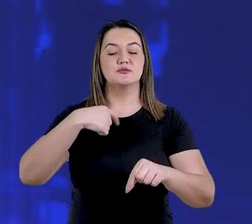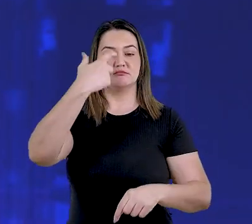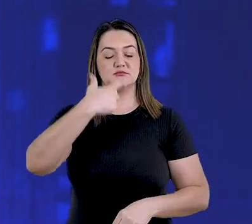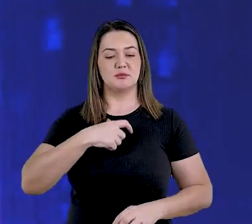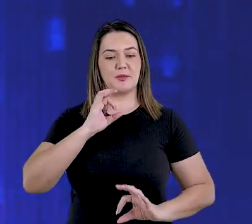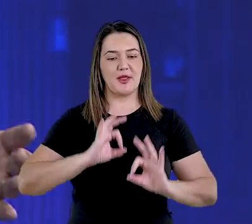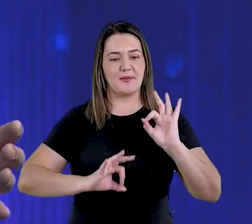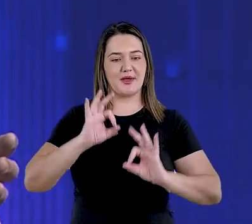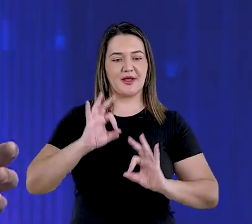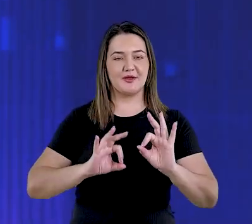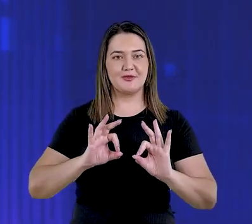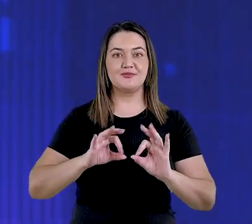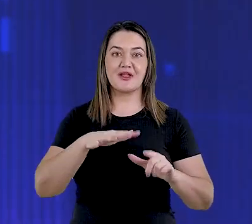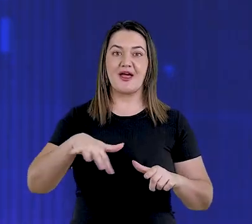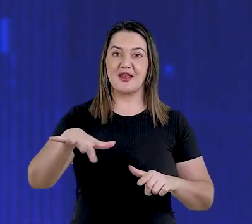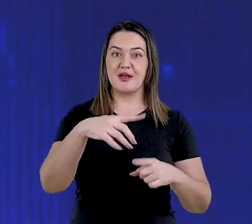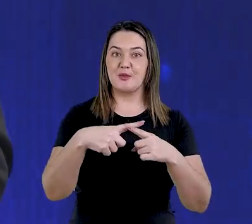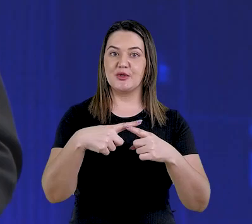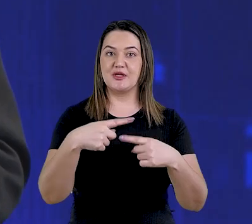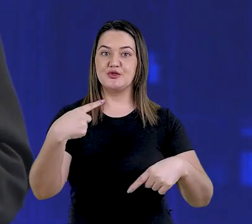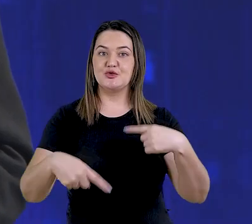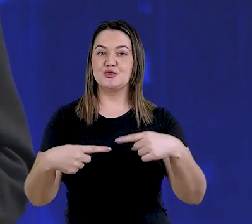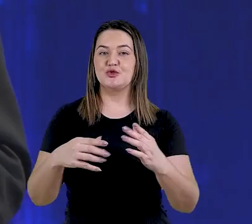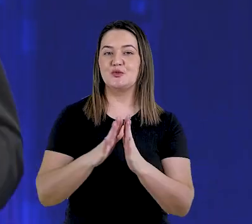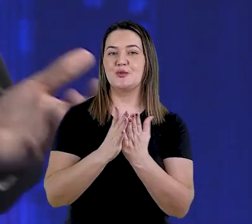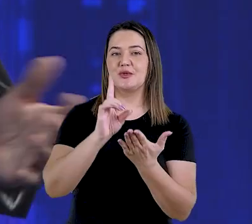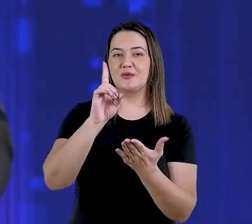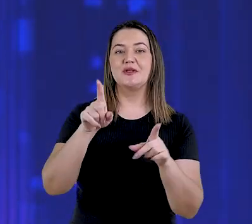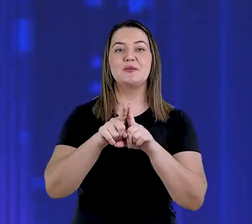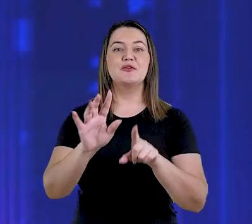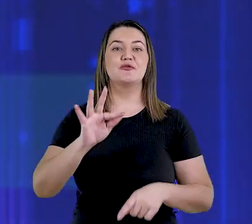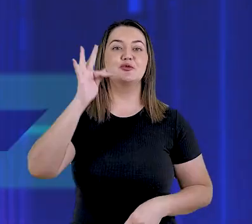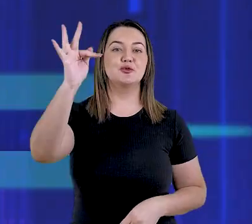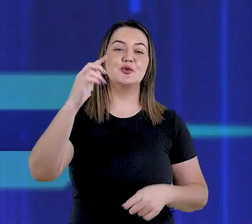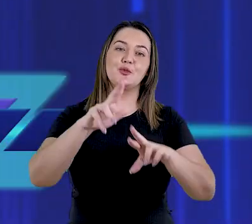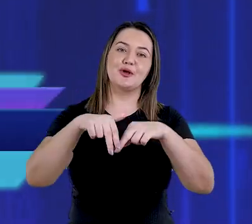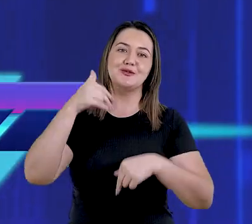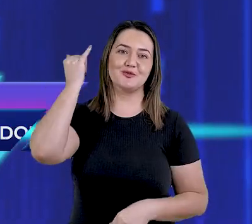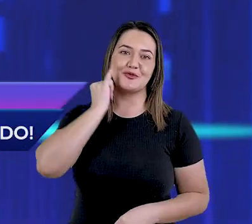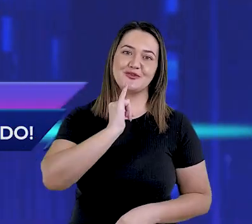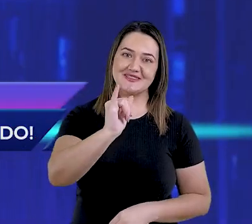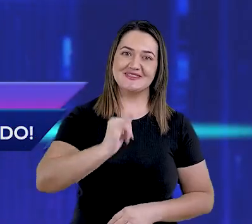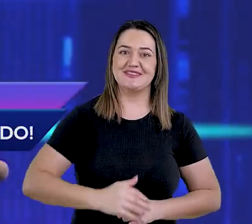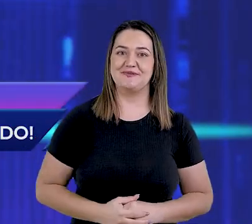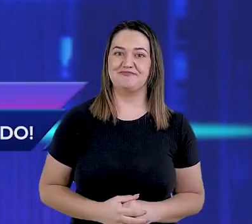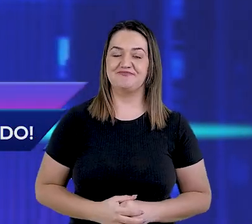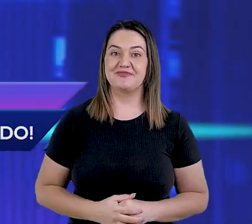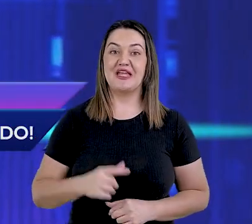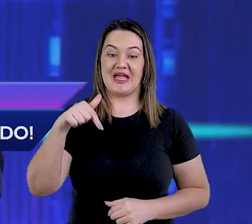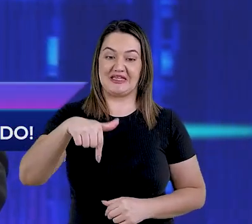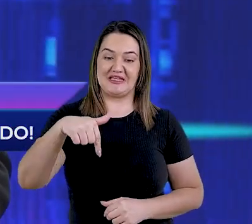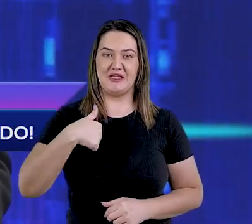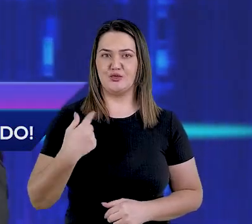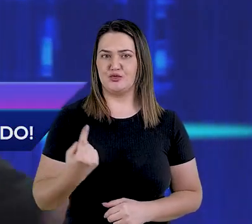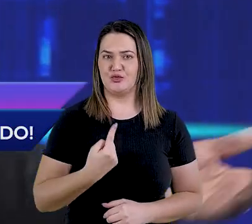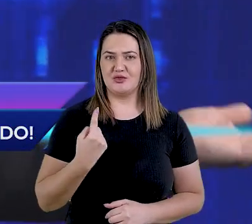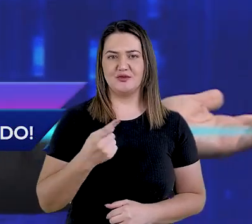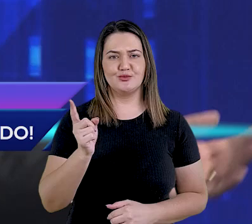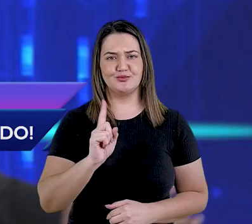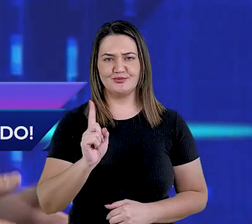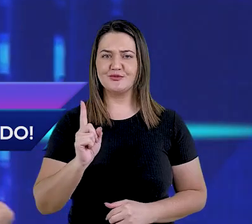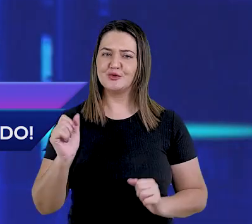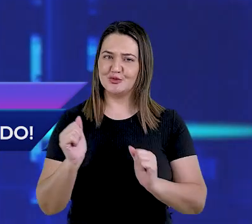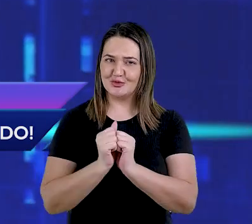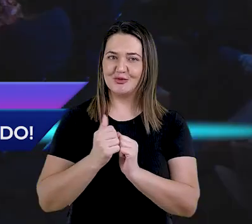o futuro. É Arena porque discutimos a Bíblia, e do futuro, obviamente, porque estudamos as profecias. E aqui eu nunca estou sozinho,